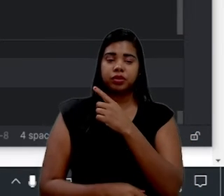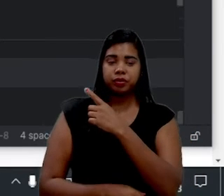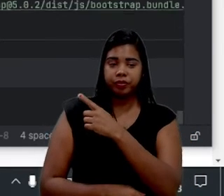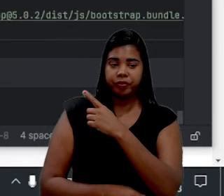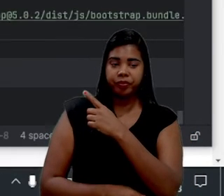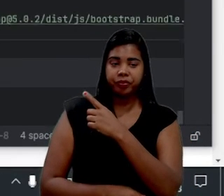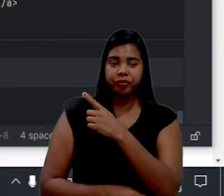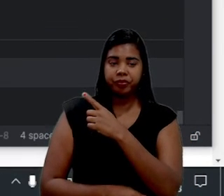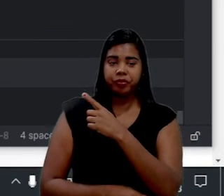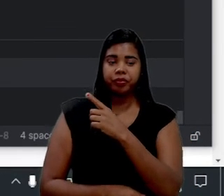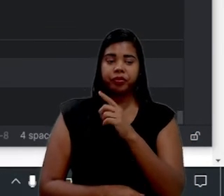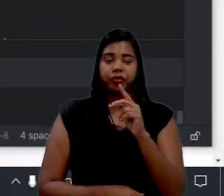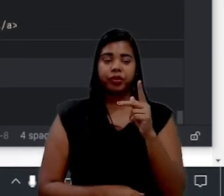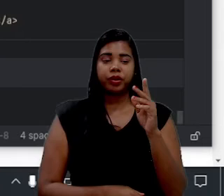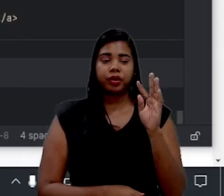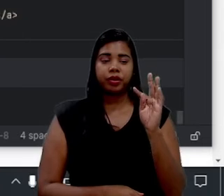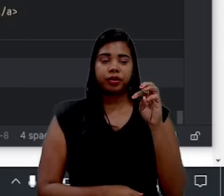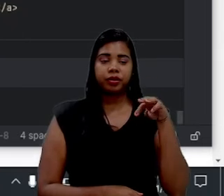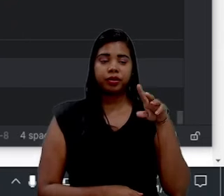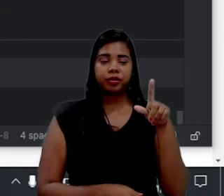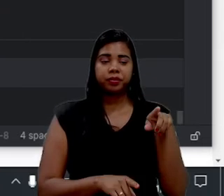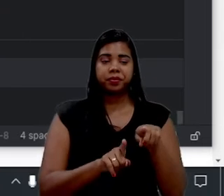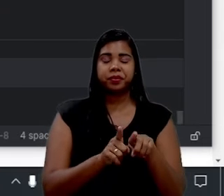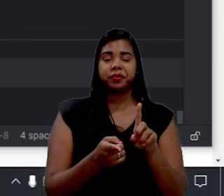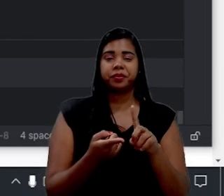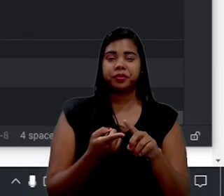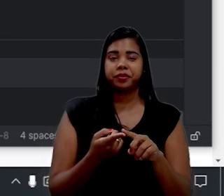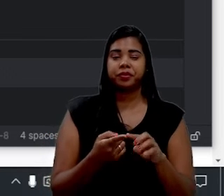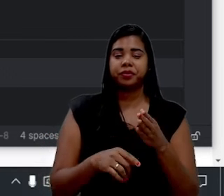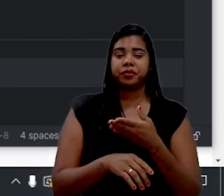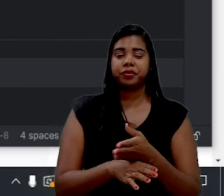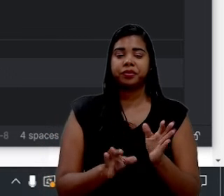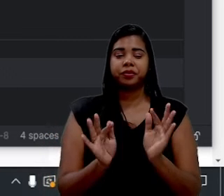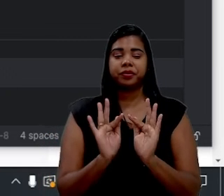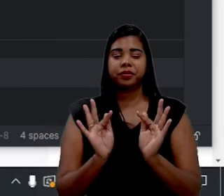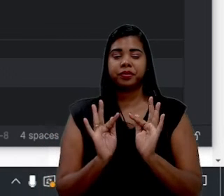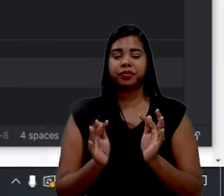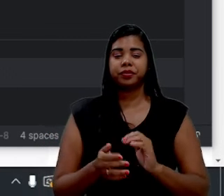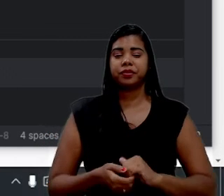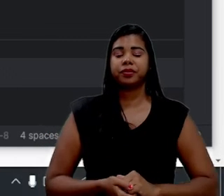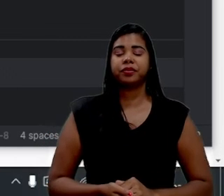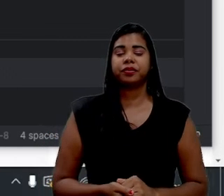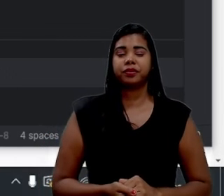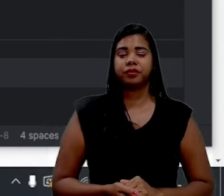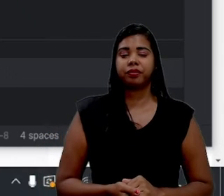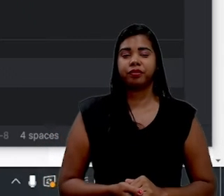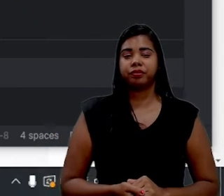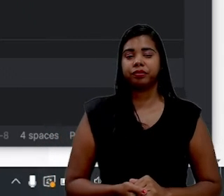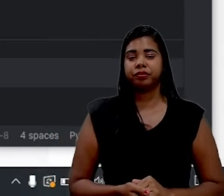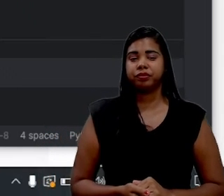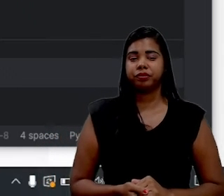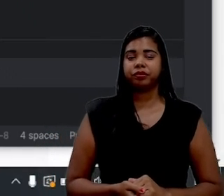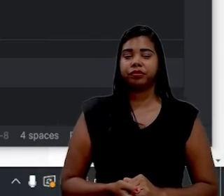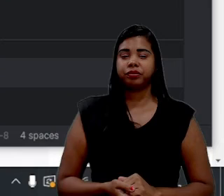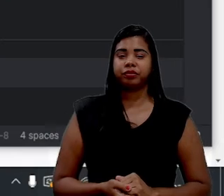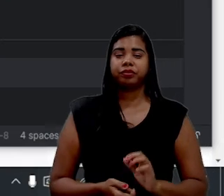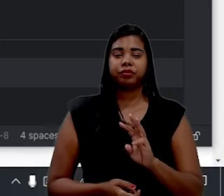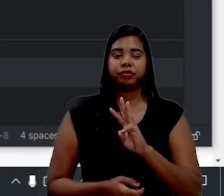tag HTML. Então esse é o código aqui bem prático, bem simples aqui para o index, que é a